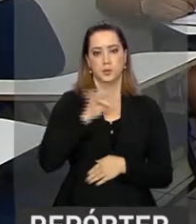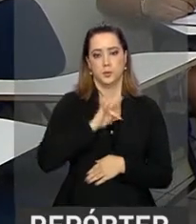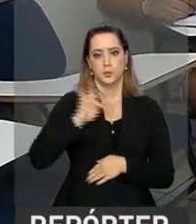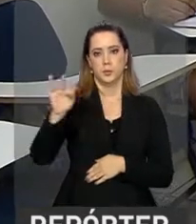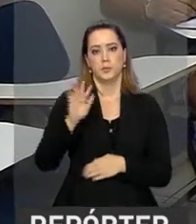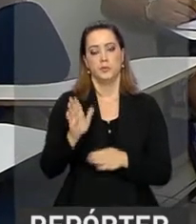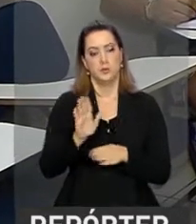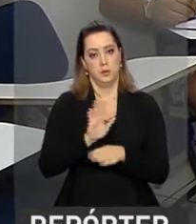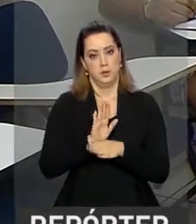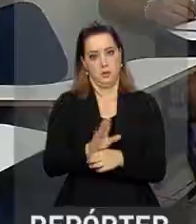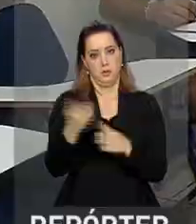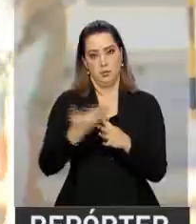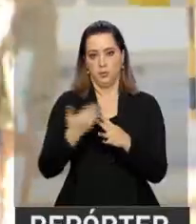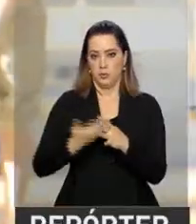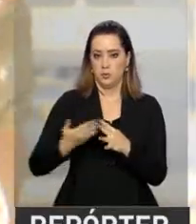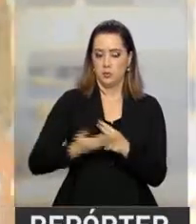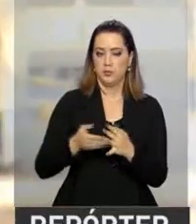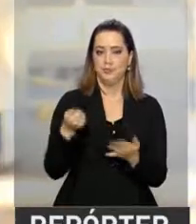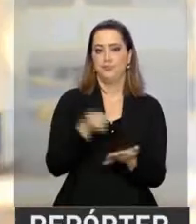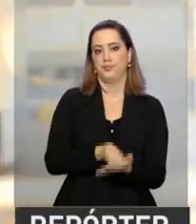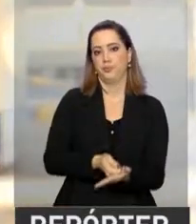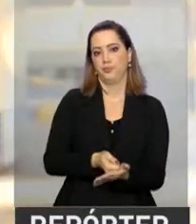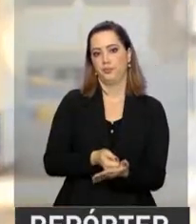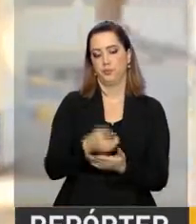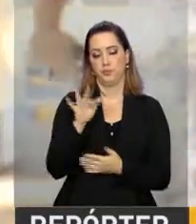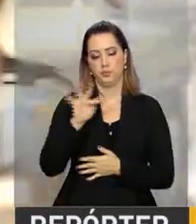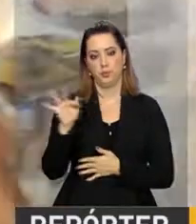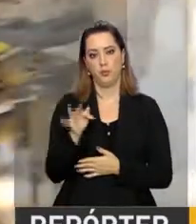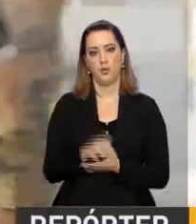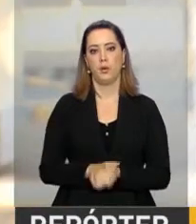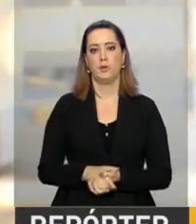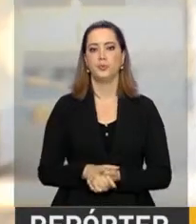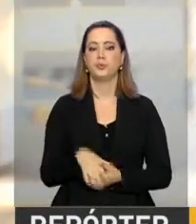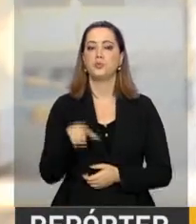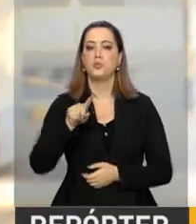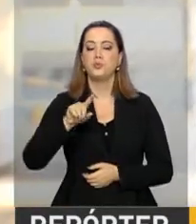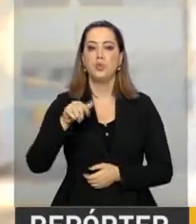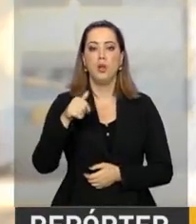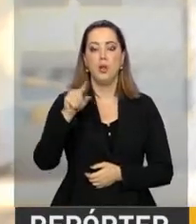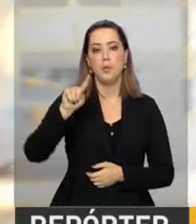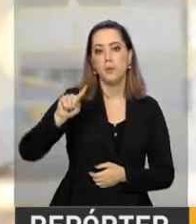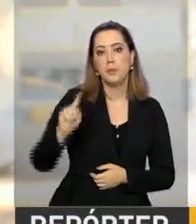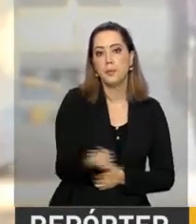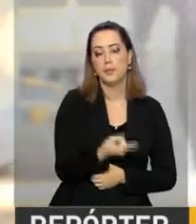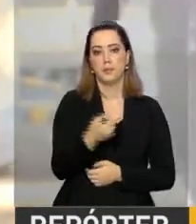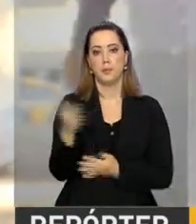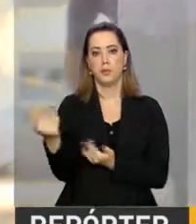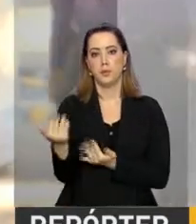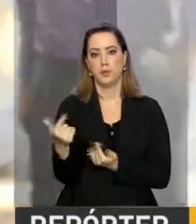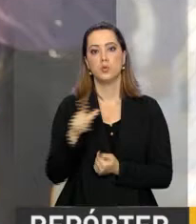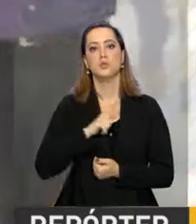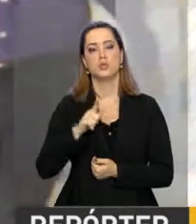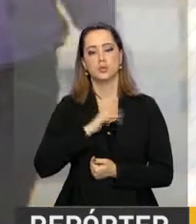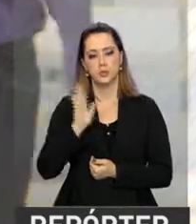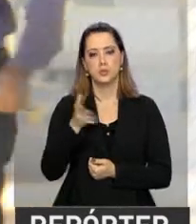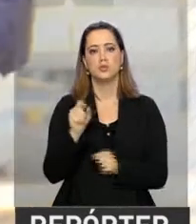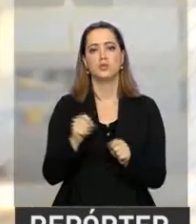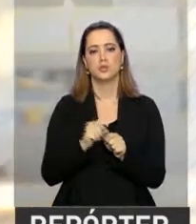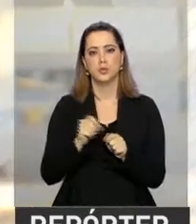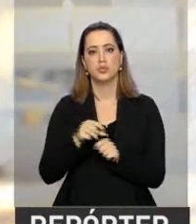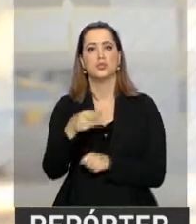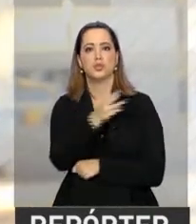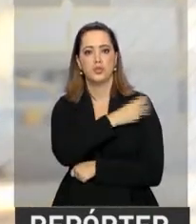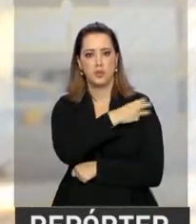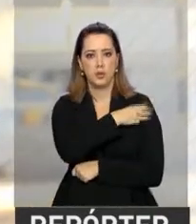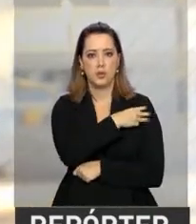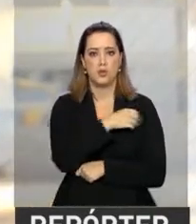para financiar os estudos. A pesquisa ouviu 1.000 jovens entre 18 e 30 anos com ensino médio completo em